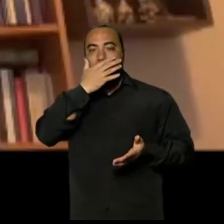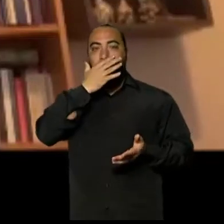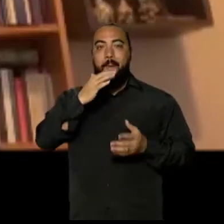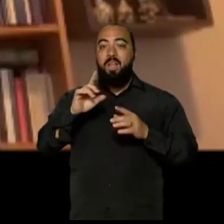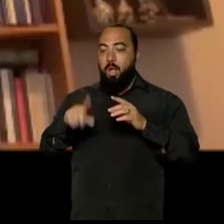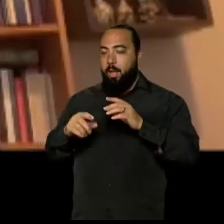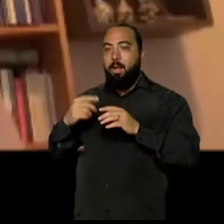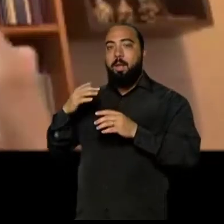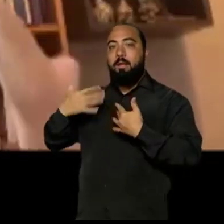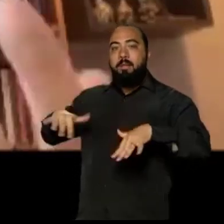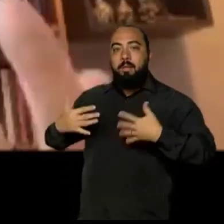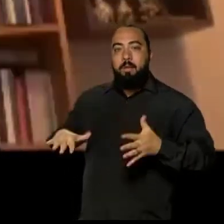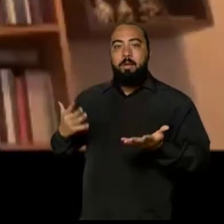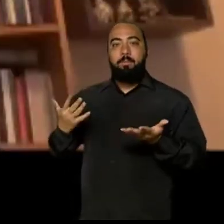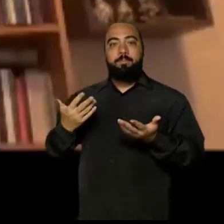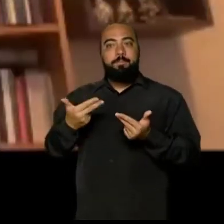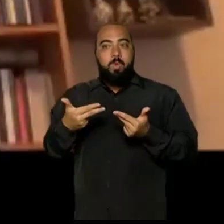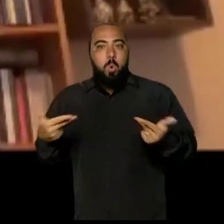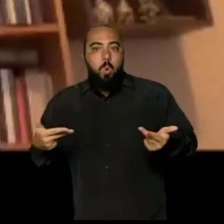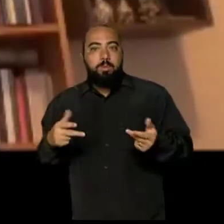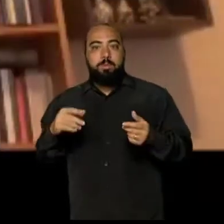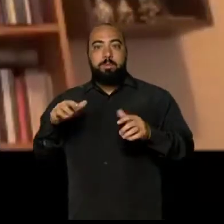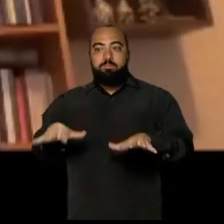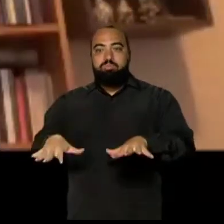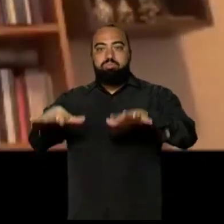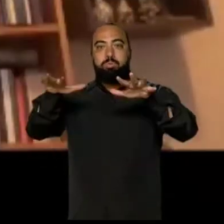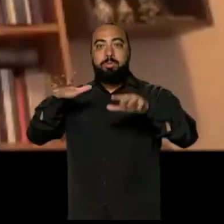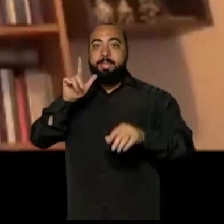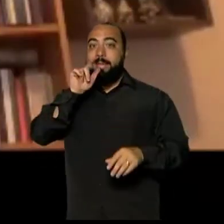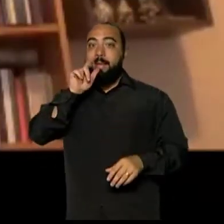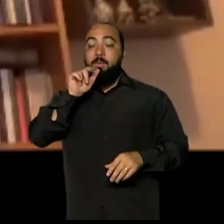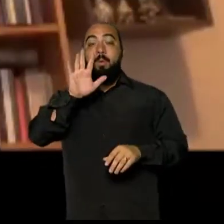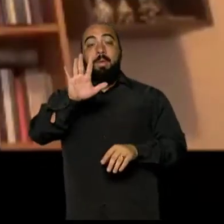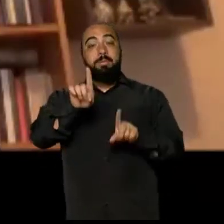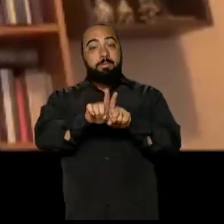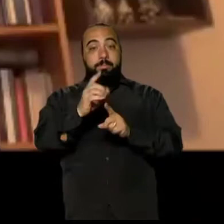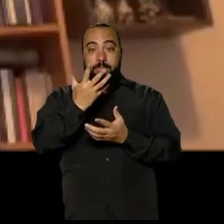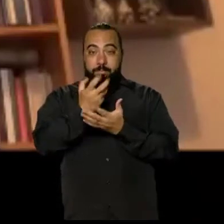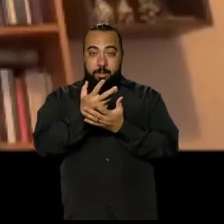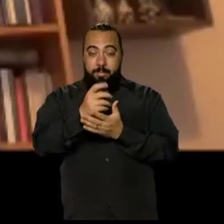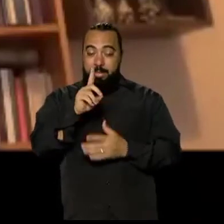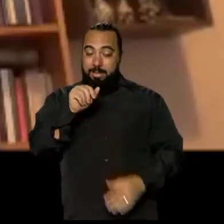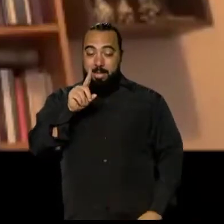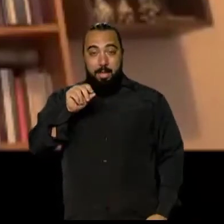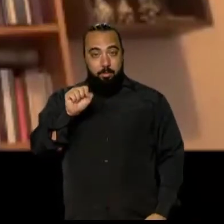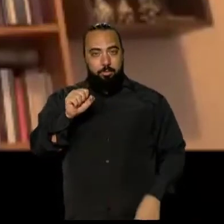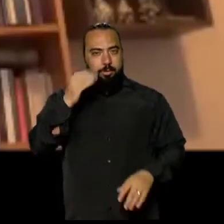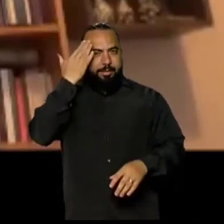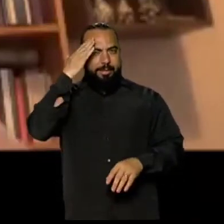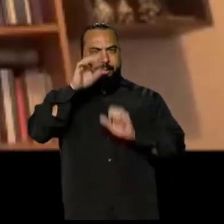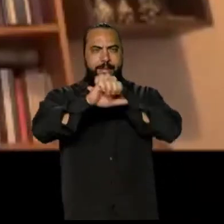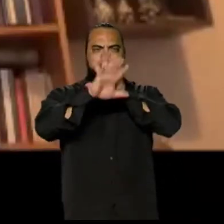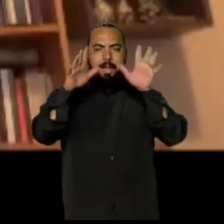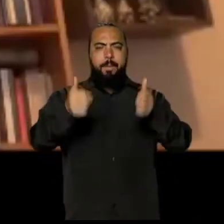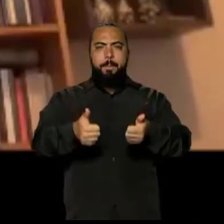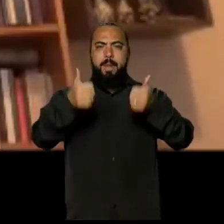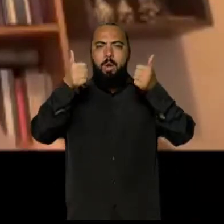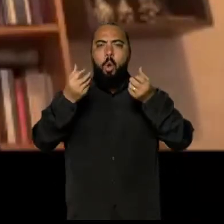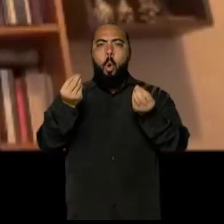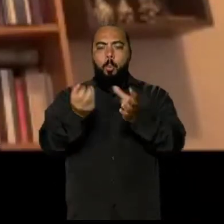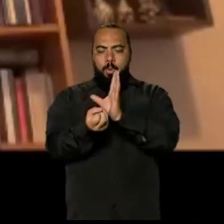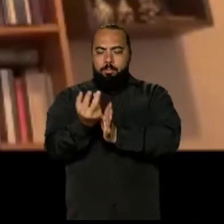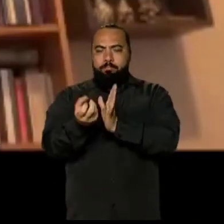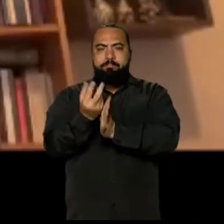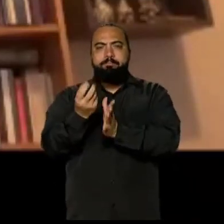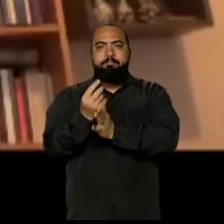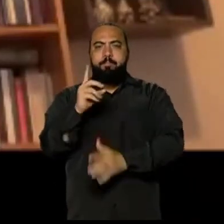vulnerabilidade de inundações, mas também dados, entendem melhor o que é dado, como produzir dados e a